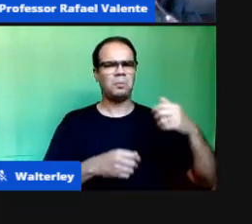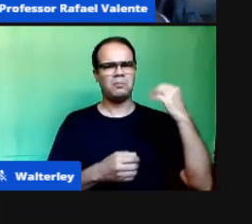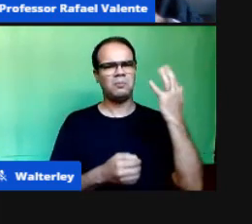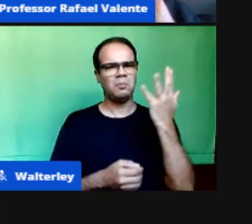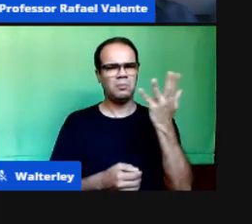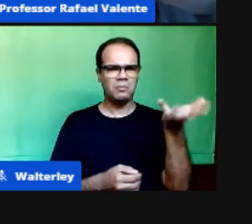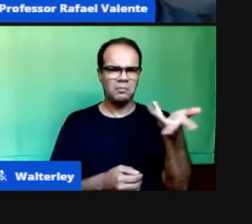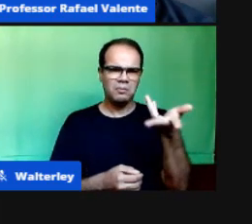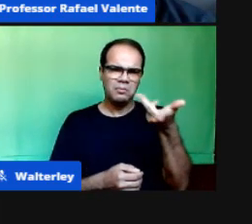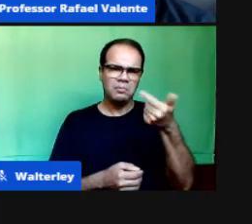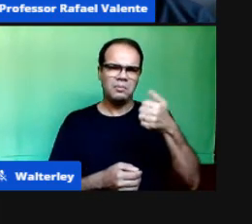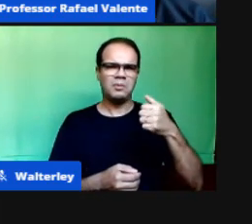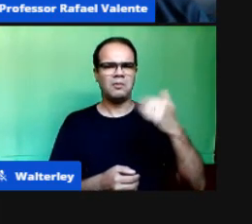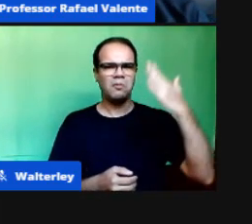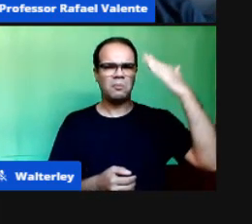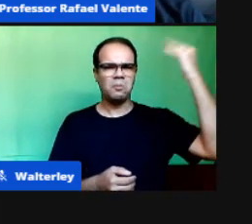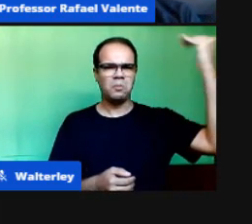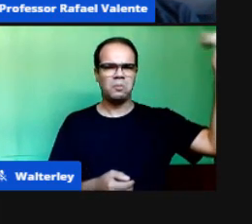um.